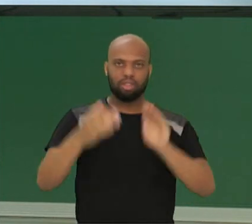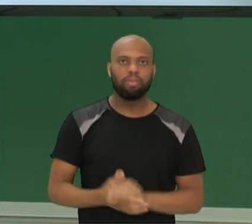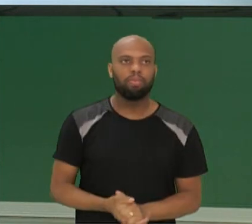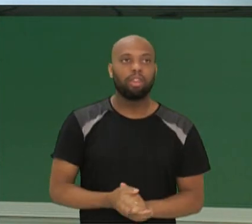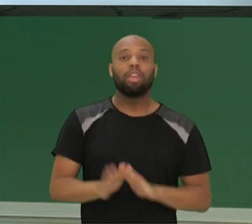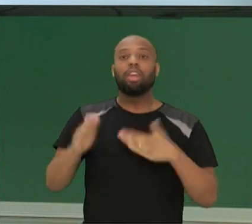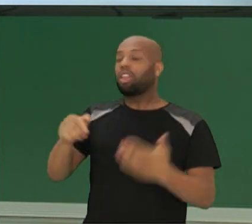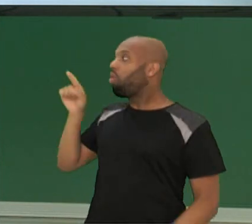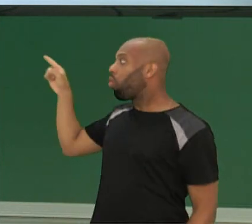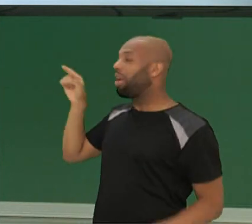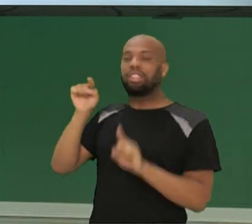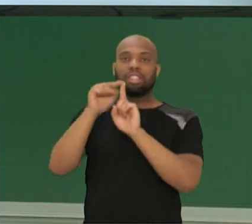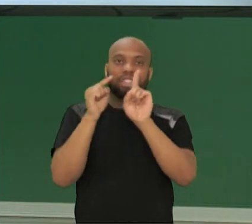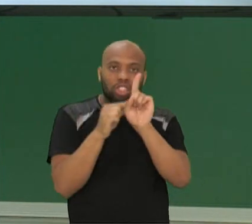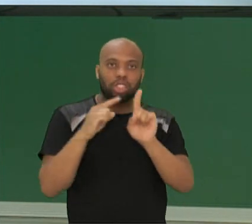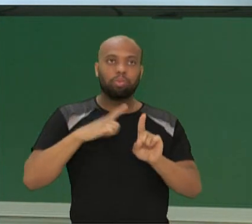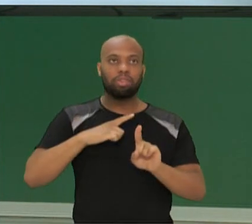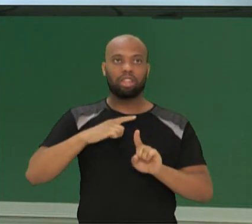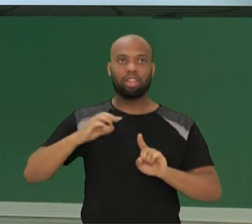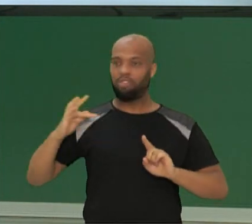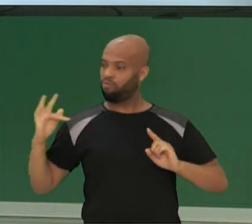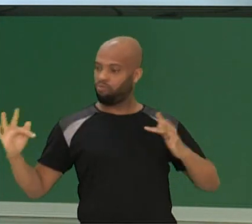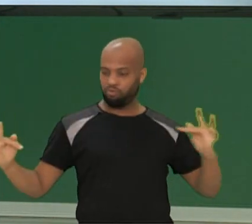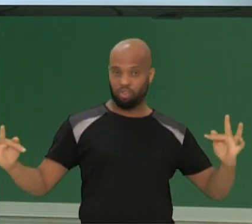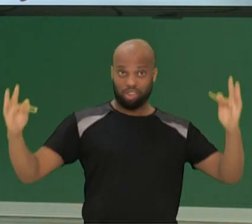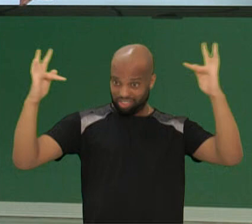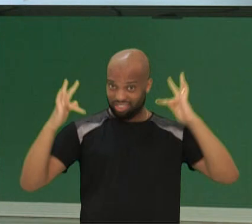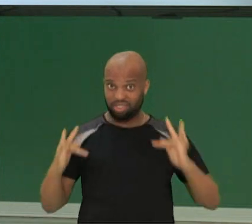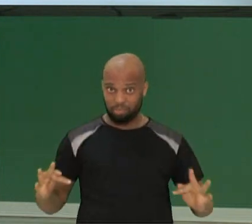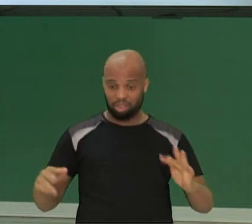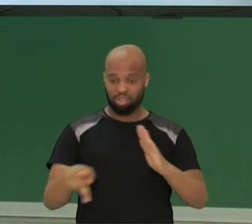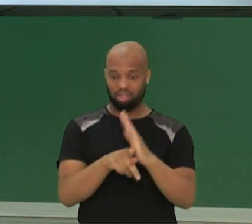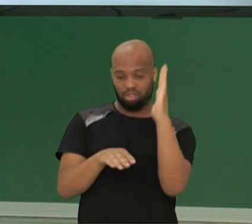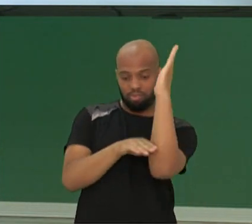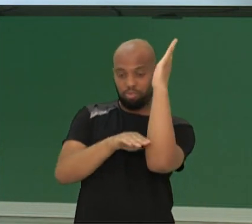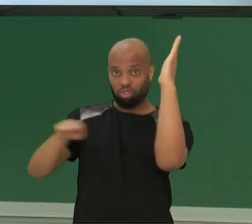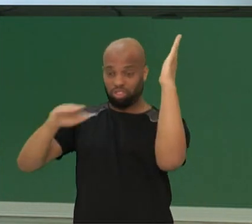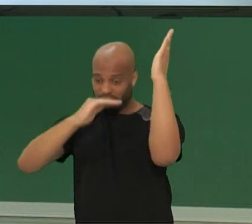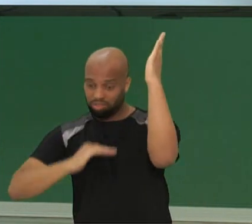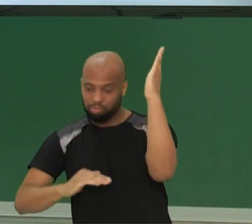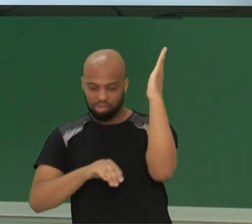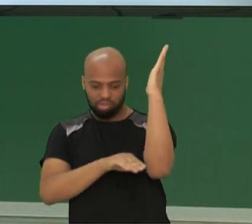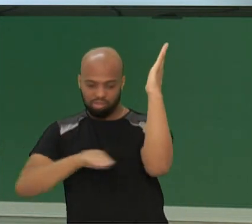esse caso, quando os focos estão na paralela ao eixo X,